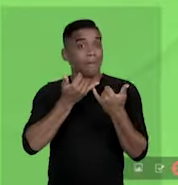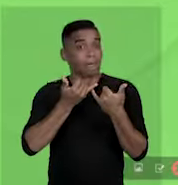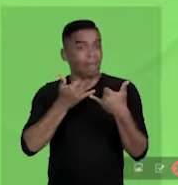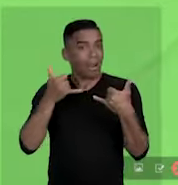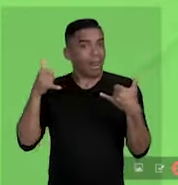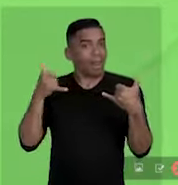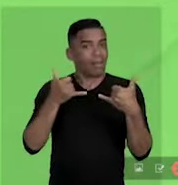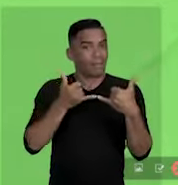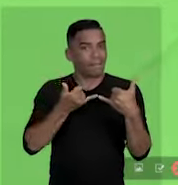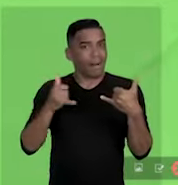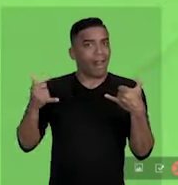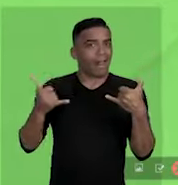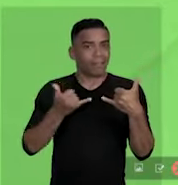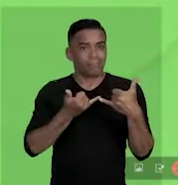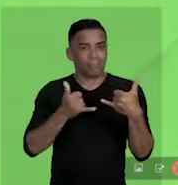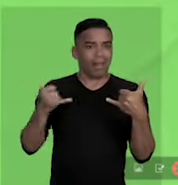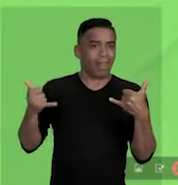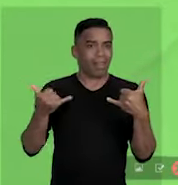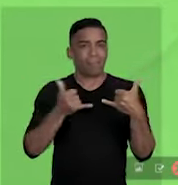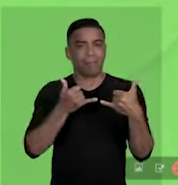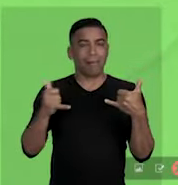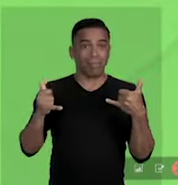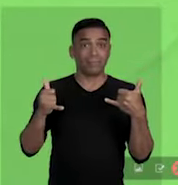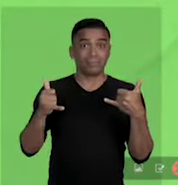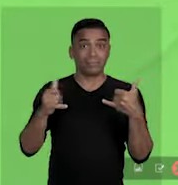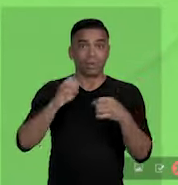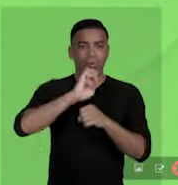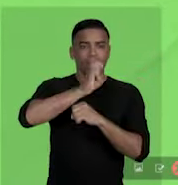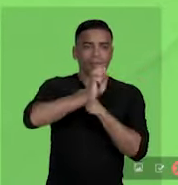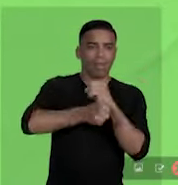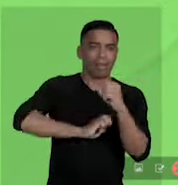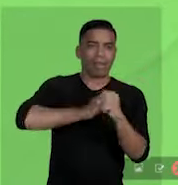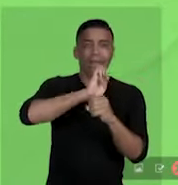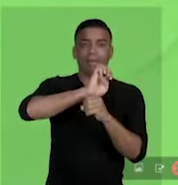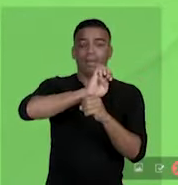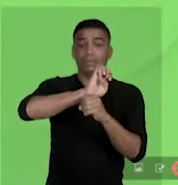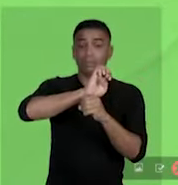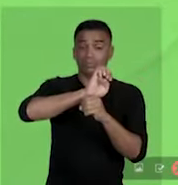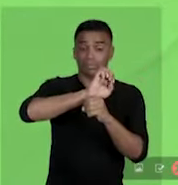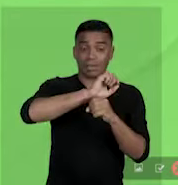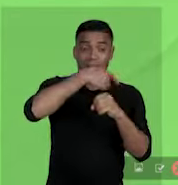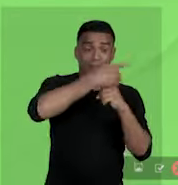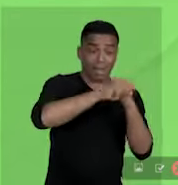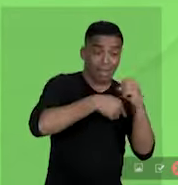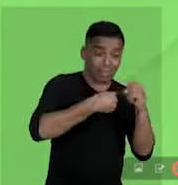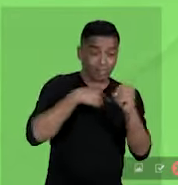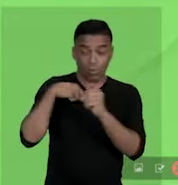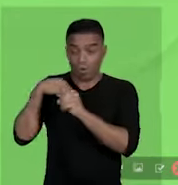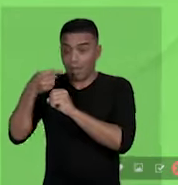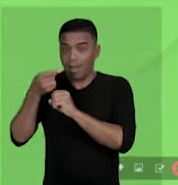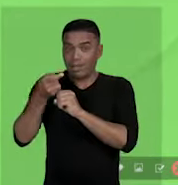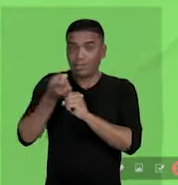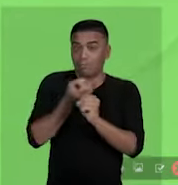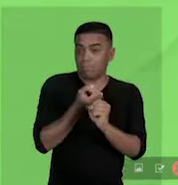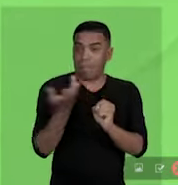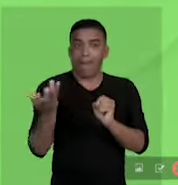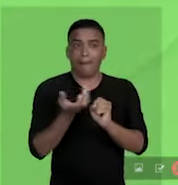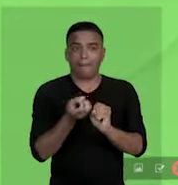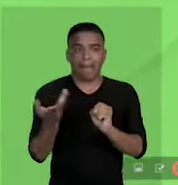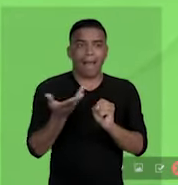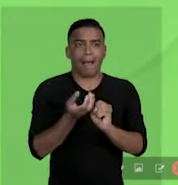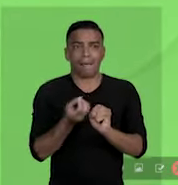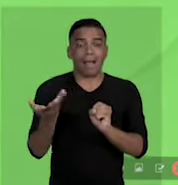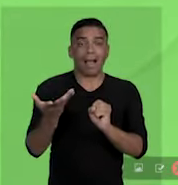como eu falei para vocês. Os elétrons, eles se transferem de um átomo para o outro, mas para que isso ocorra,